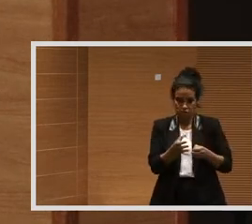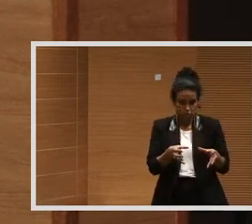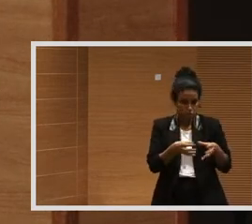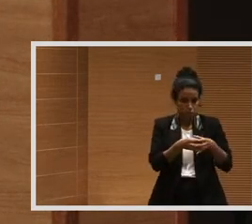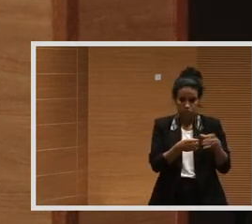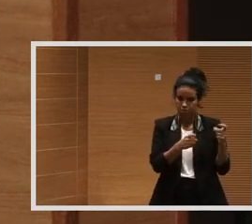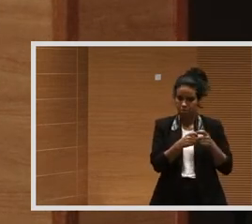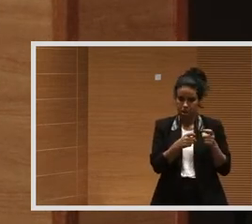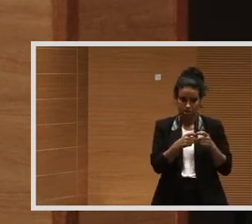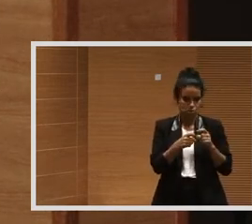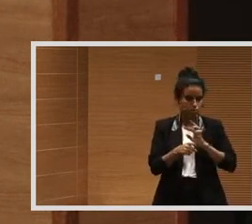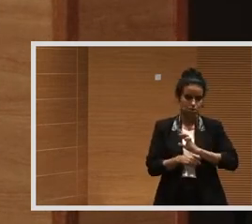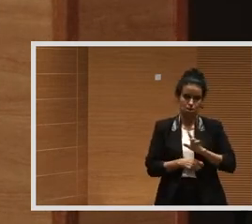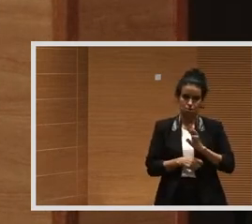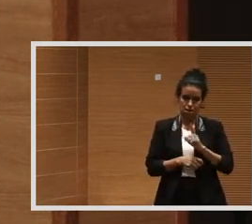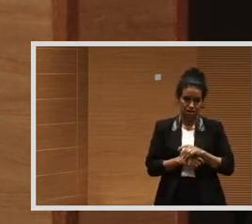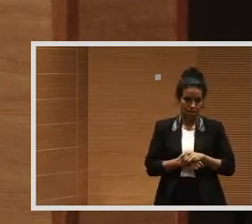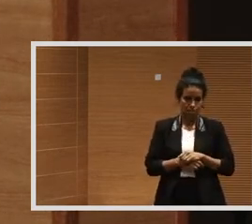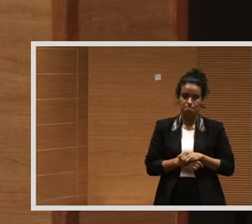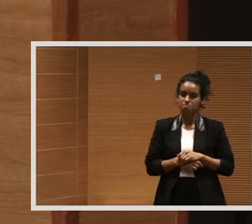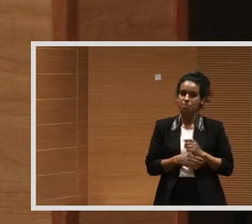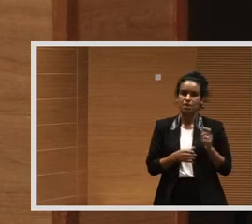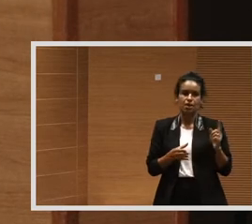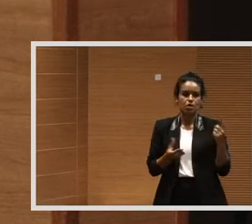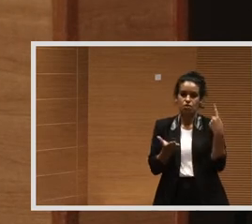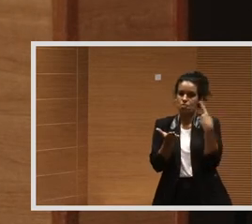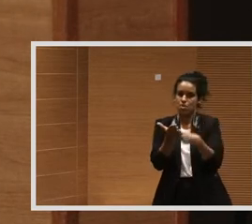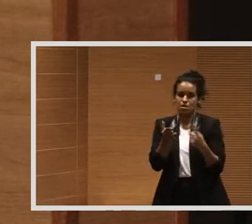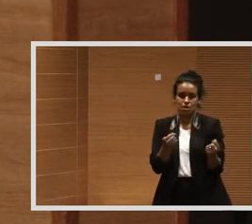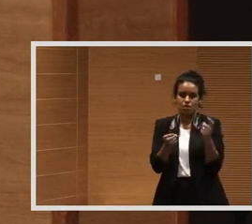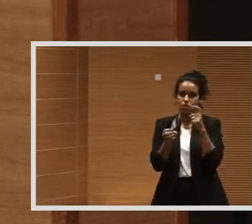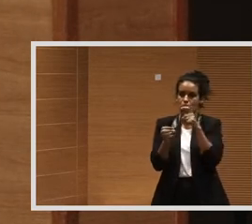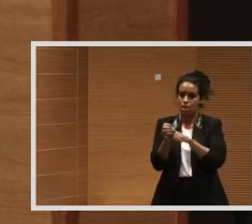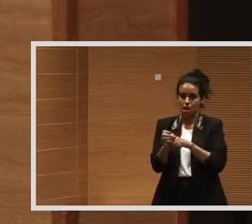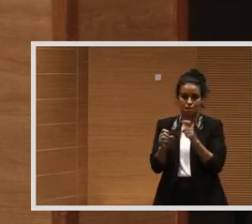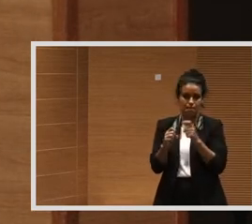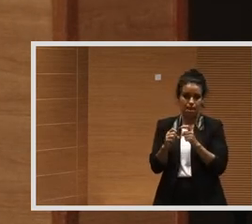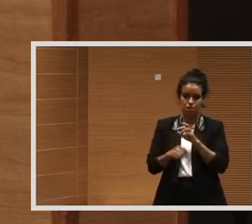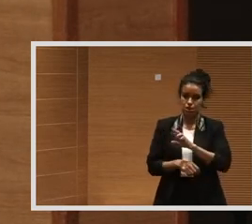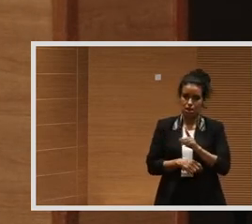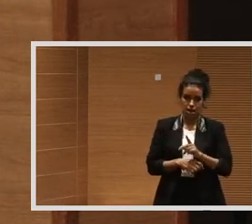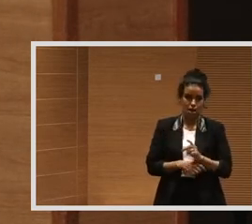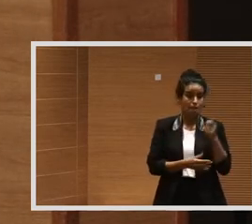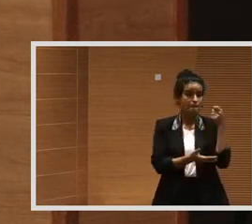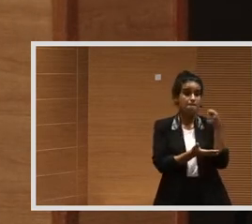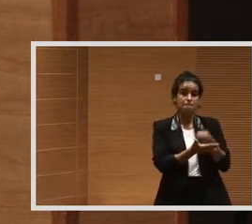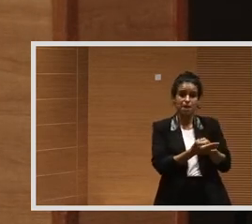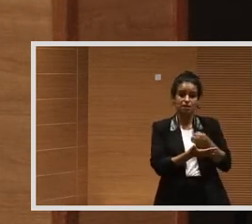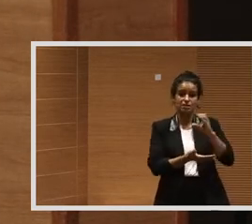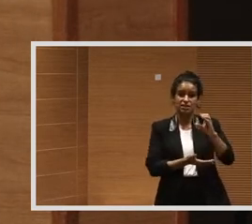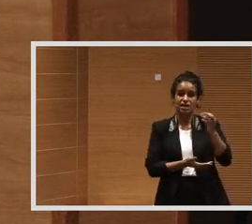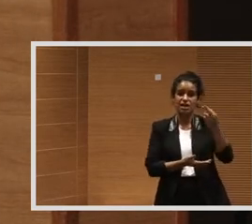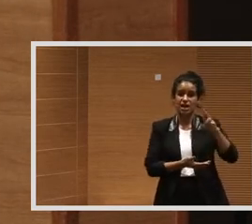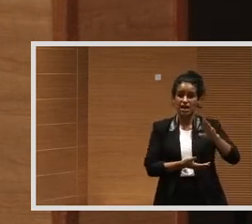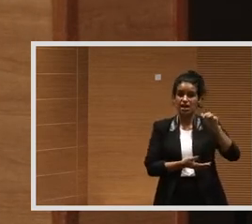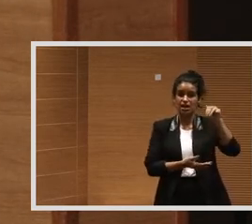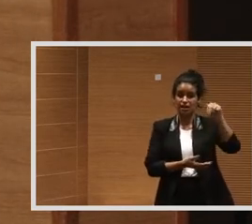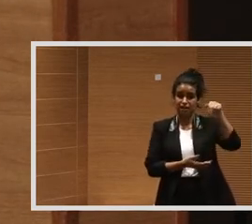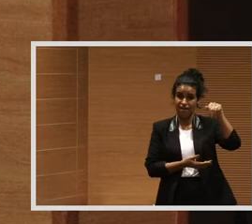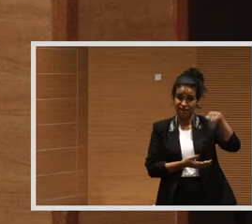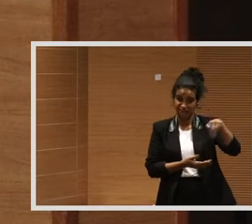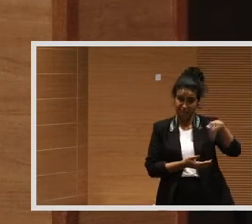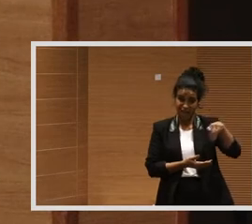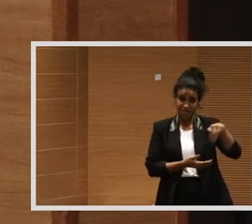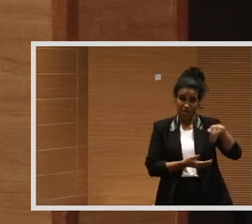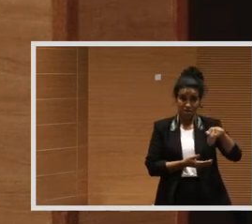não pertenço a nenhuma entidade médica, pago o CRM por obrigação, a contragosto. São